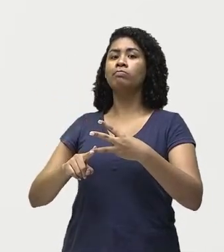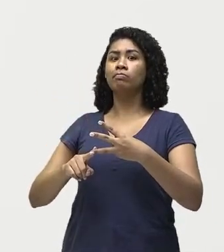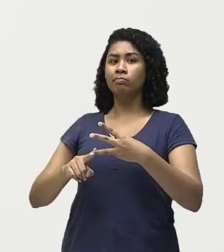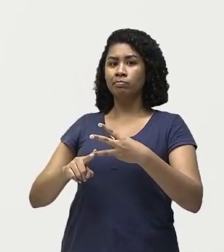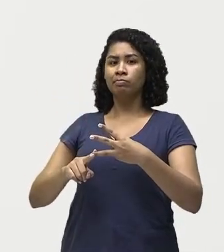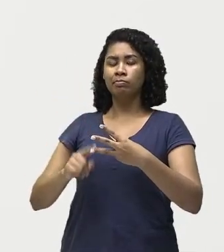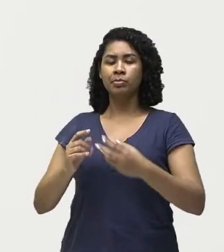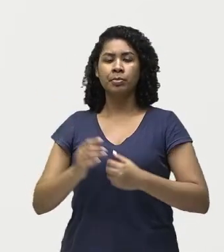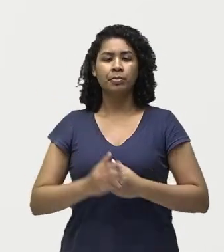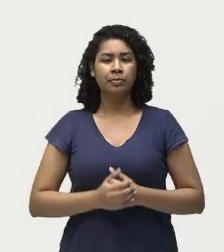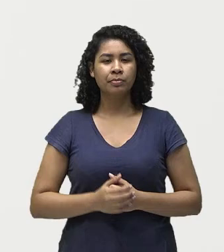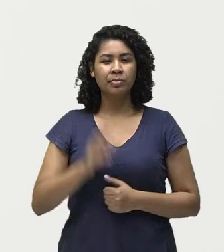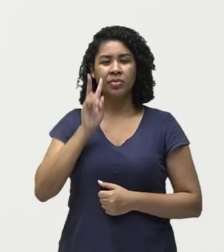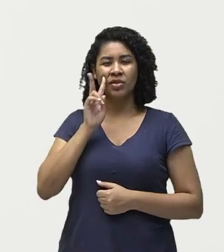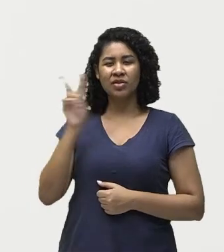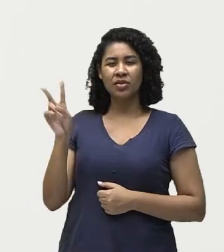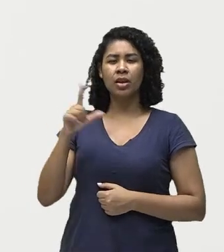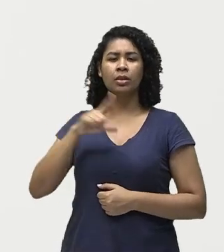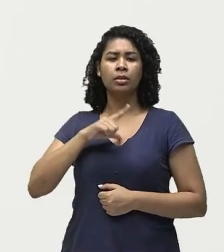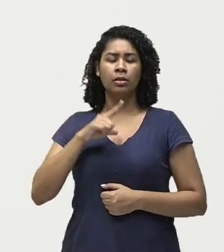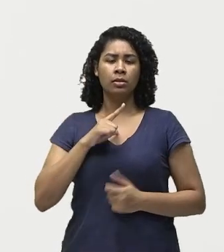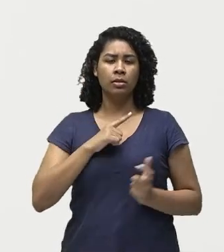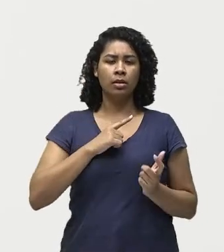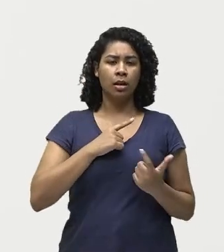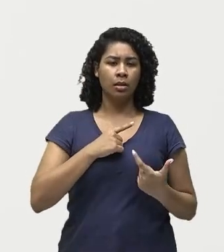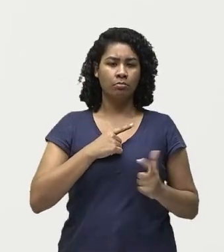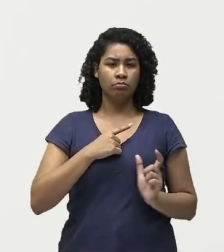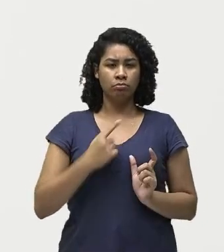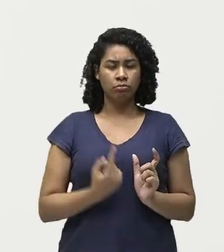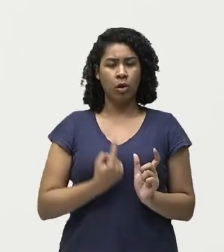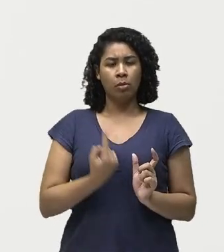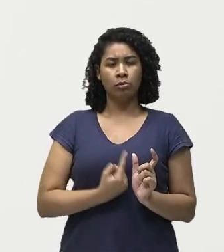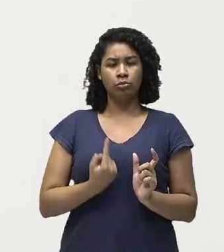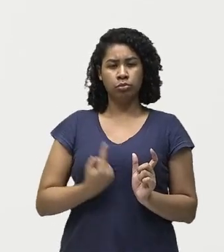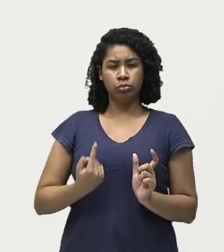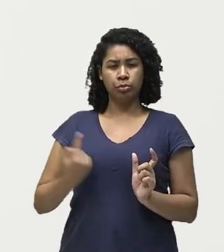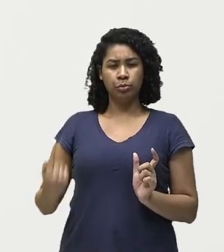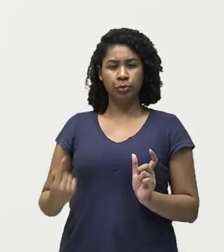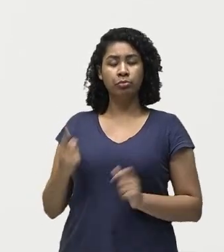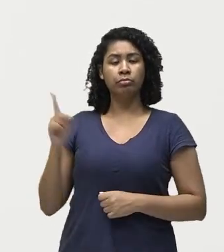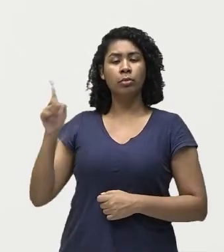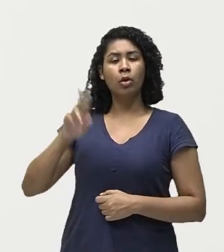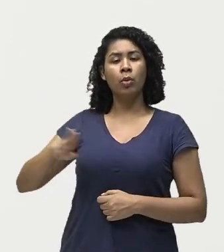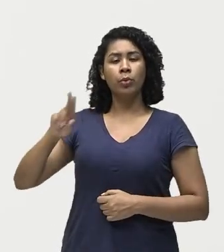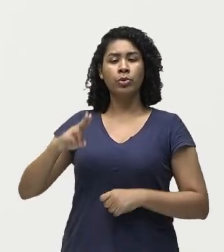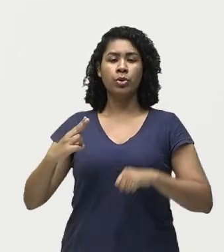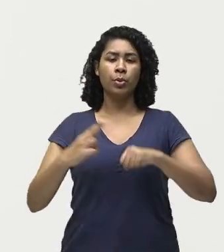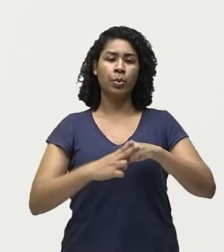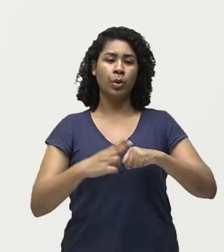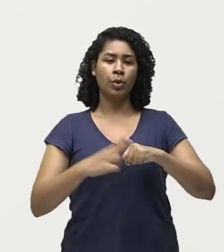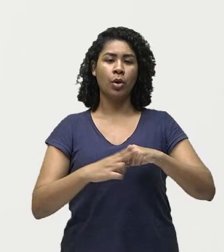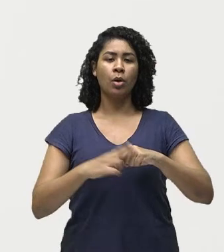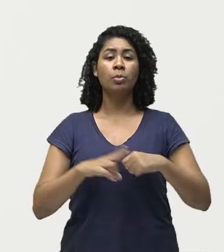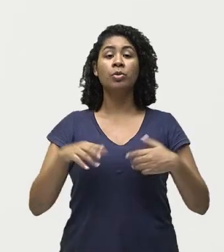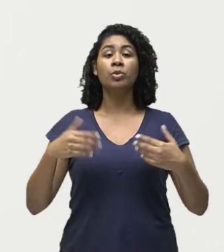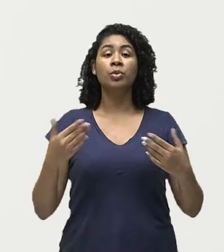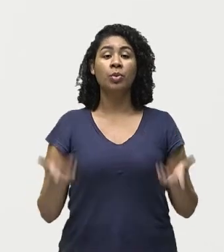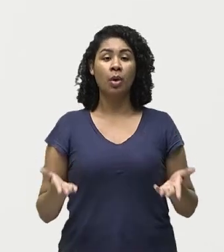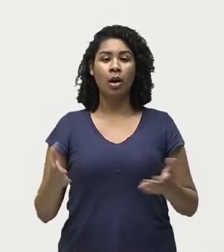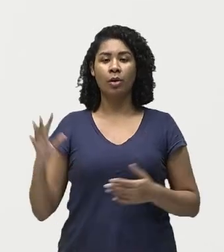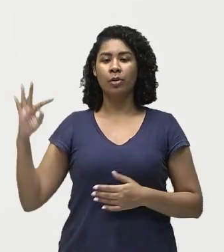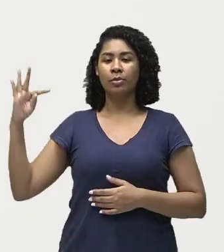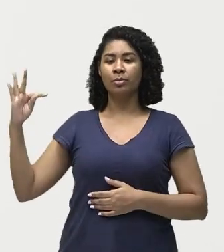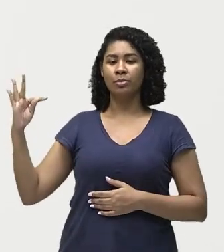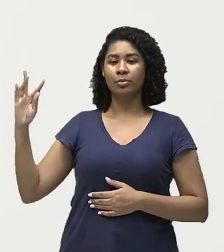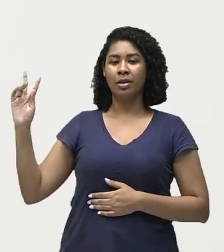Como está no plural, ela está falando de 3 pessoas. O pronome que ela usou para perguntar foi o